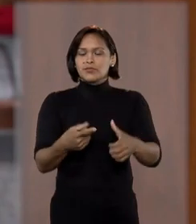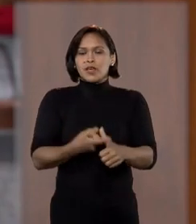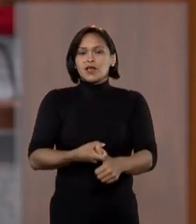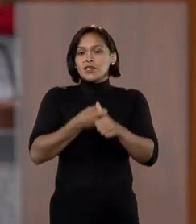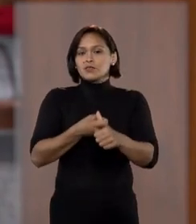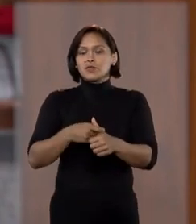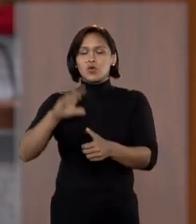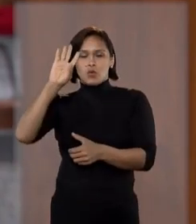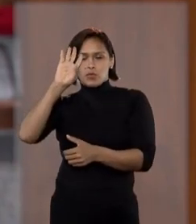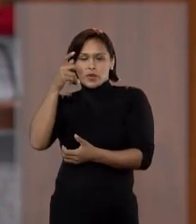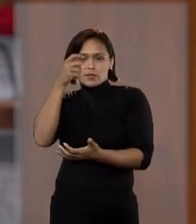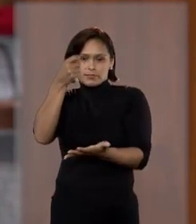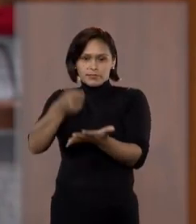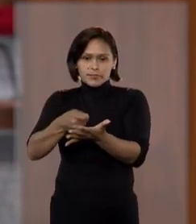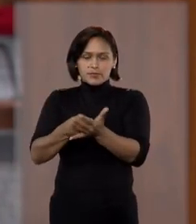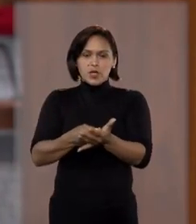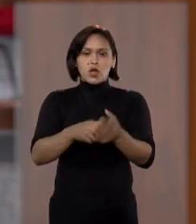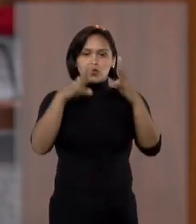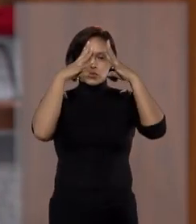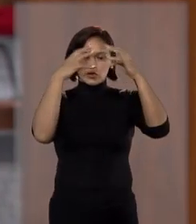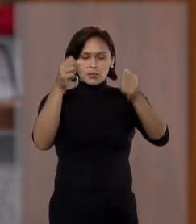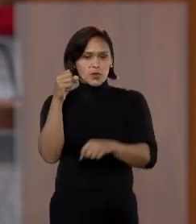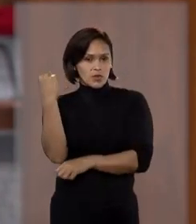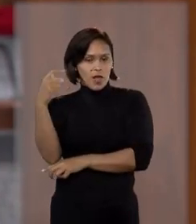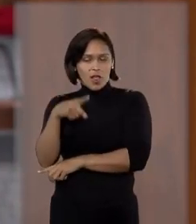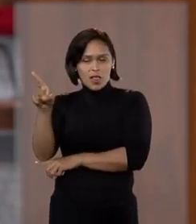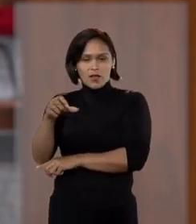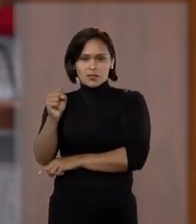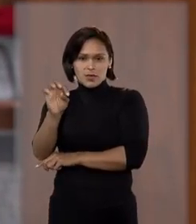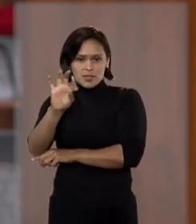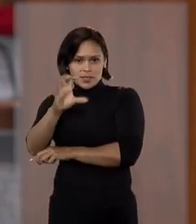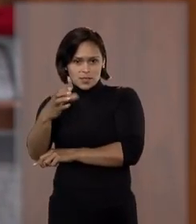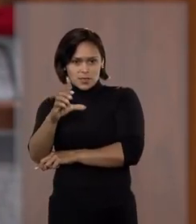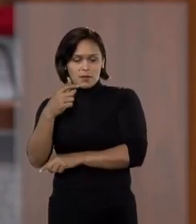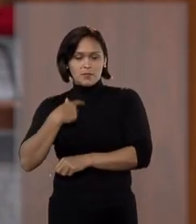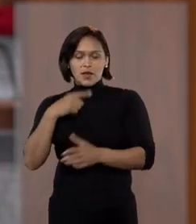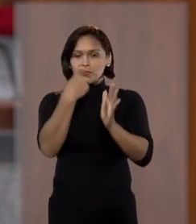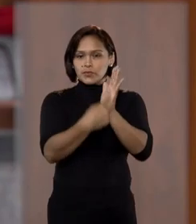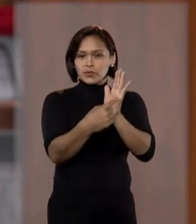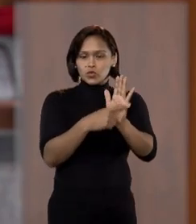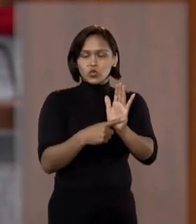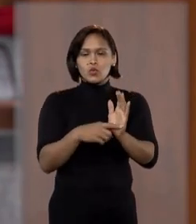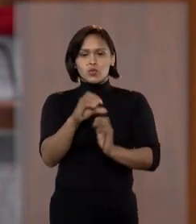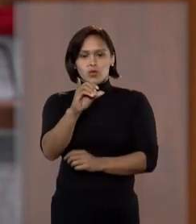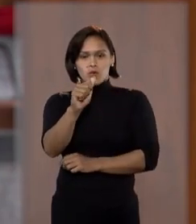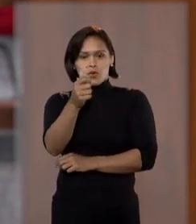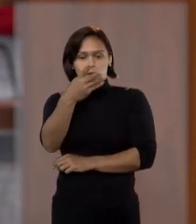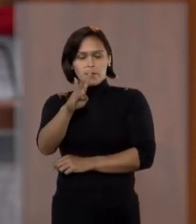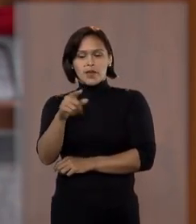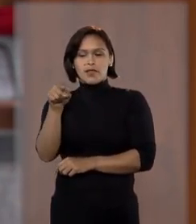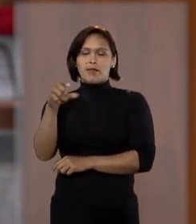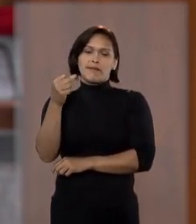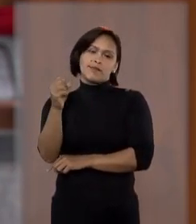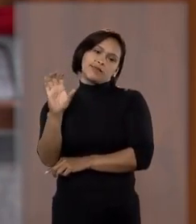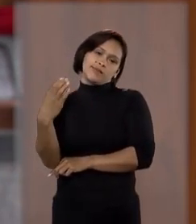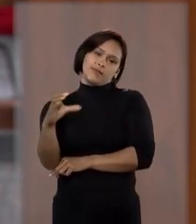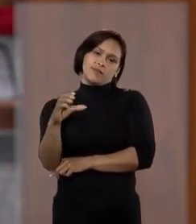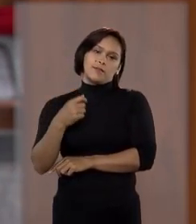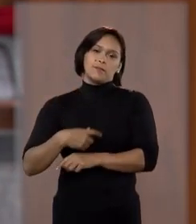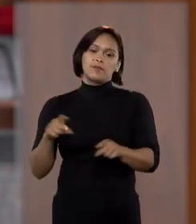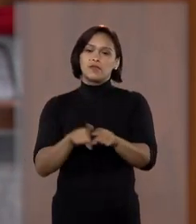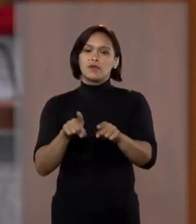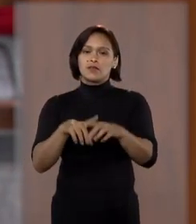Martins, suspendeu o acórdão do Tribunal Regional Federal da 4ª Região, que declarava nulos os atos da Ordem dos Advogados do Brasil em Santa